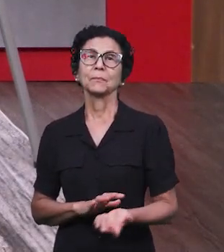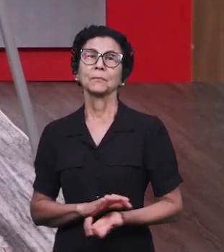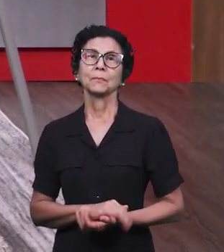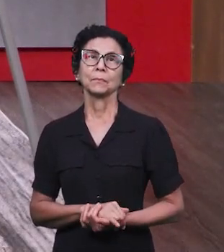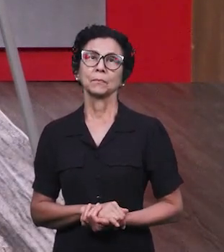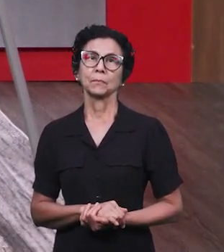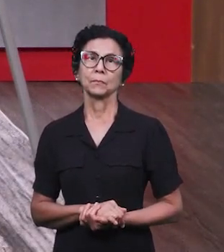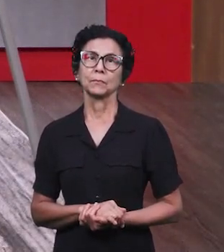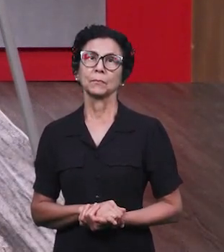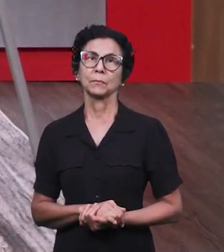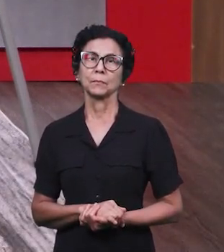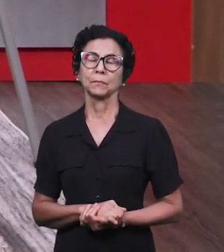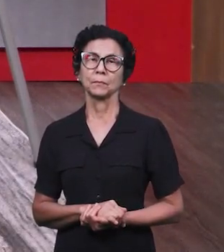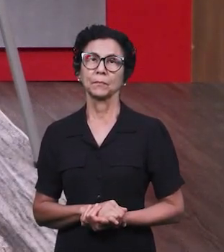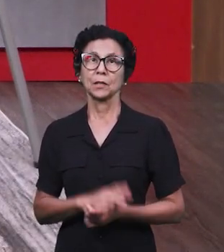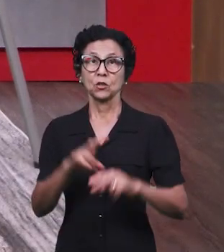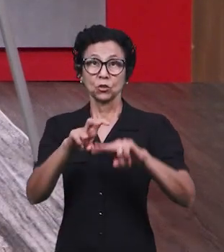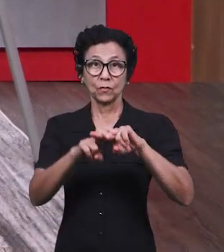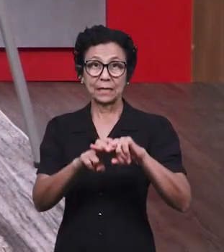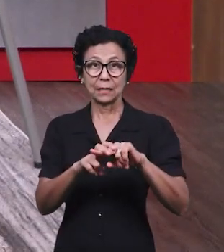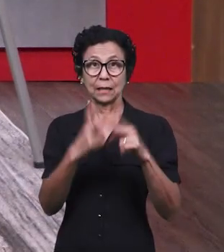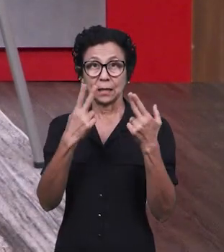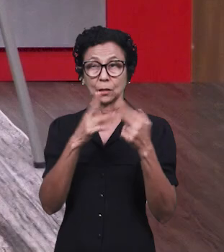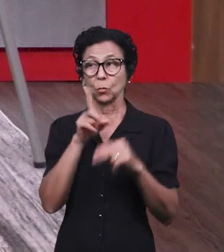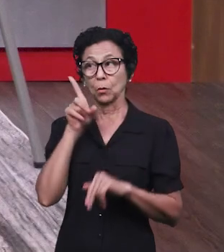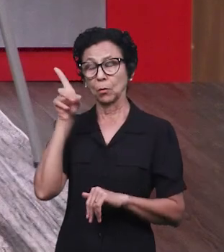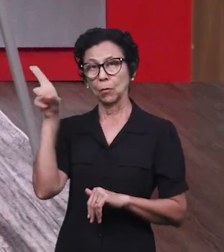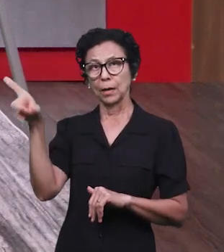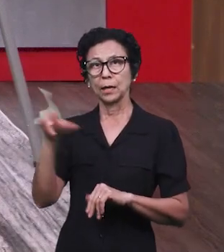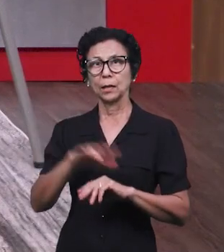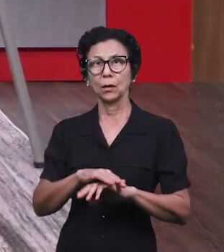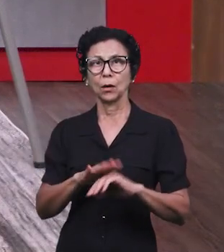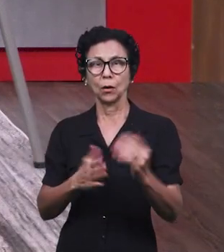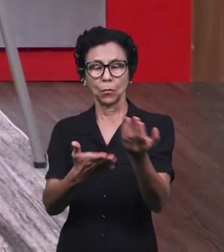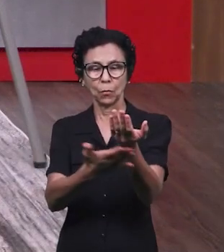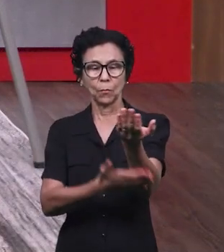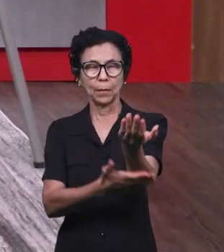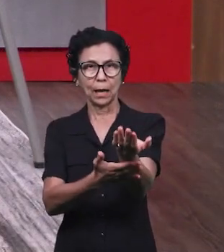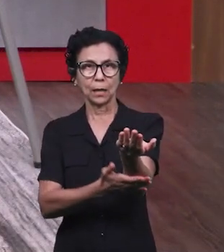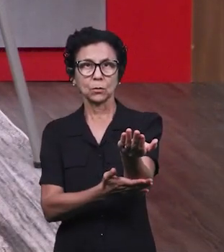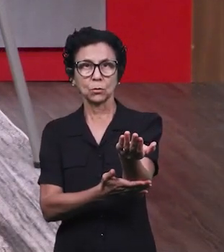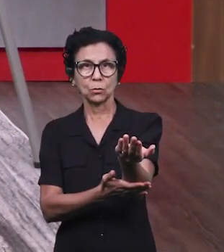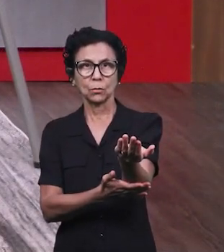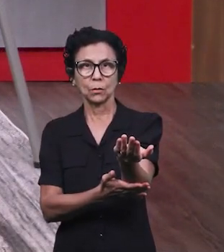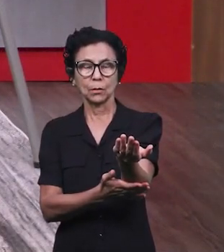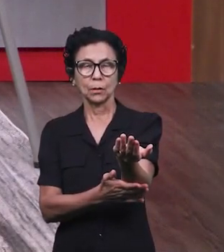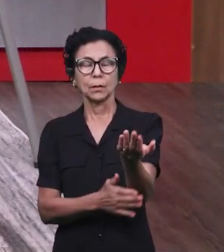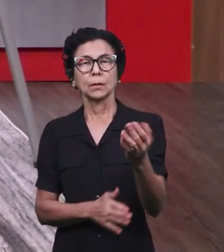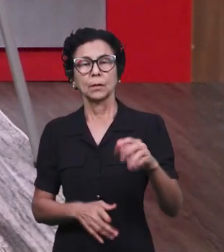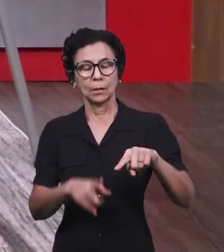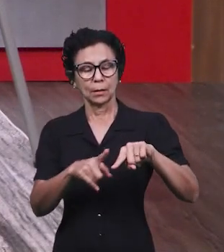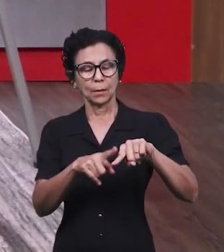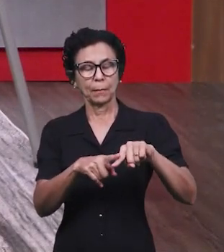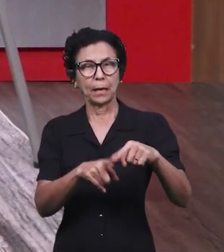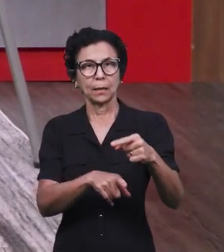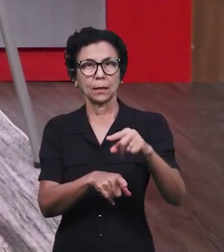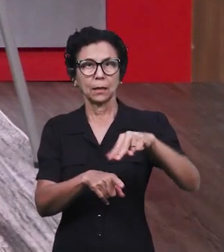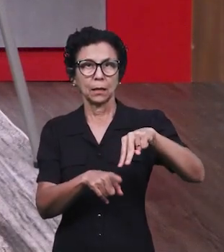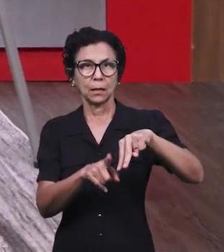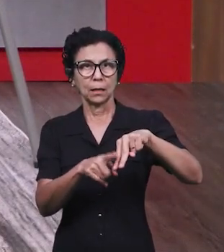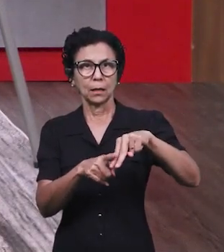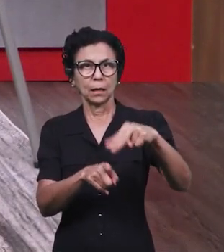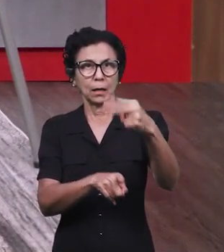sentado como eu estou aqui, você pode colocar o seu braço apoiado na perna e ela vai fazer o quê? Uma